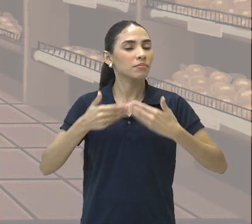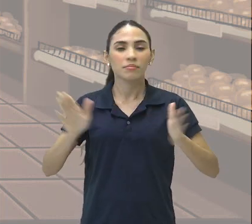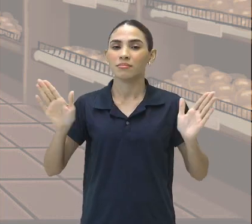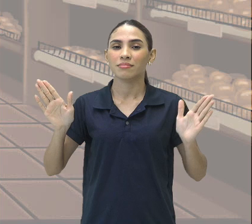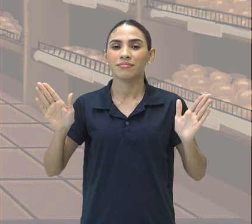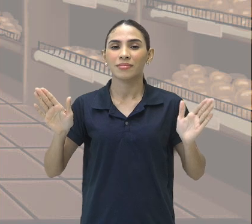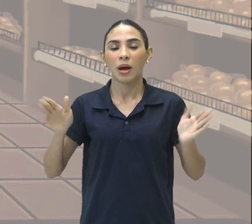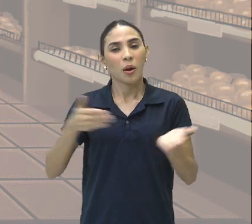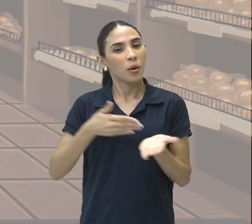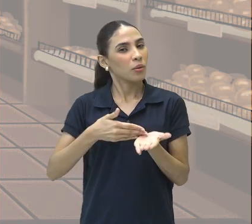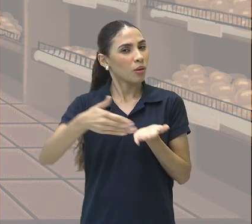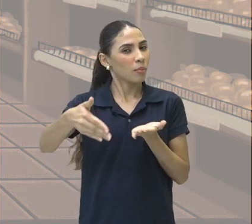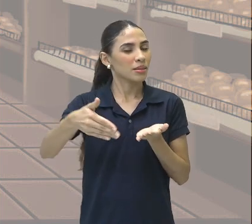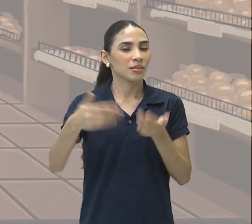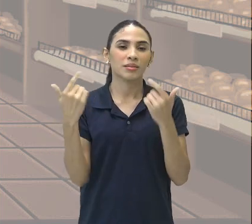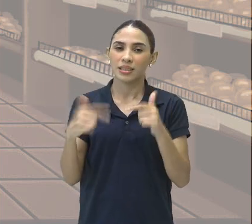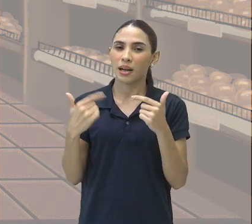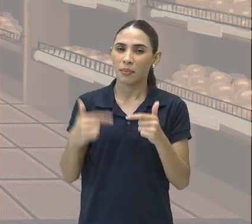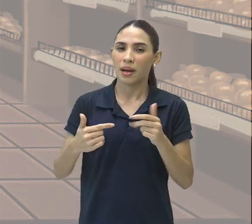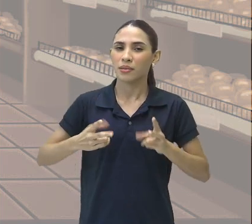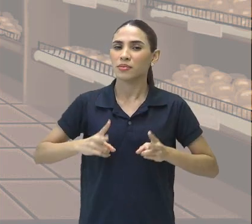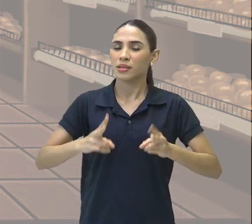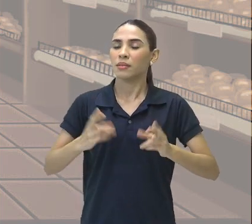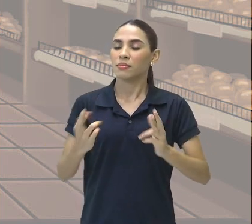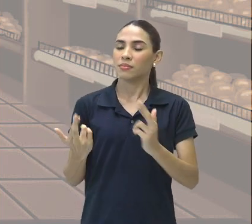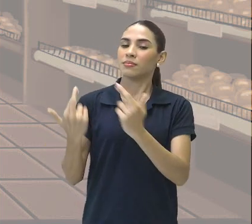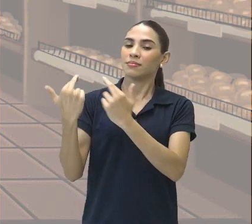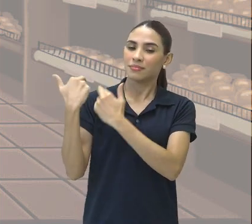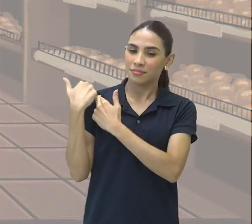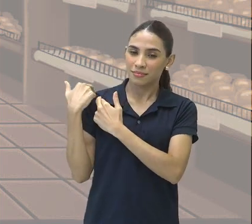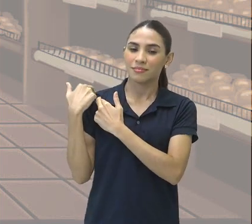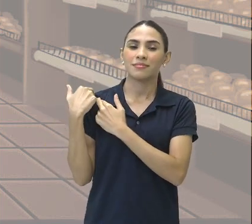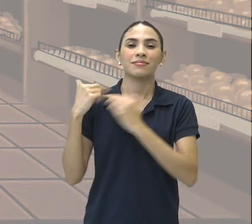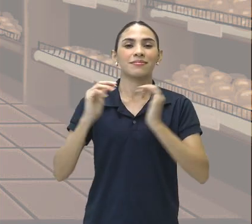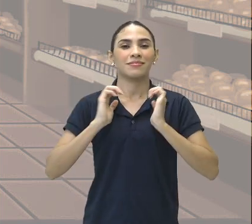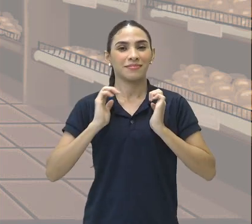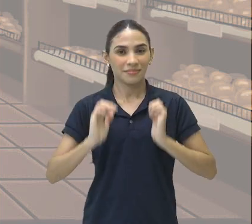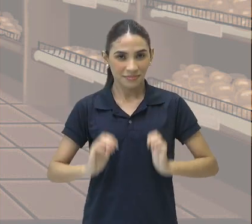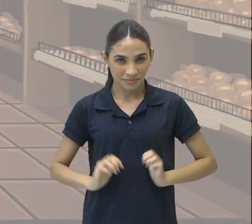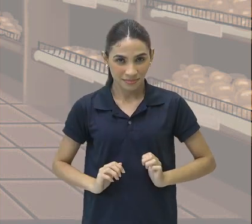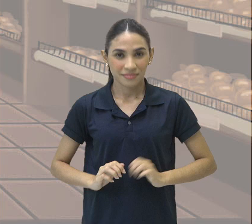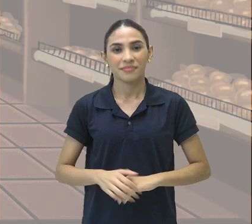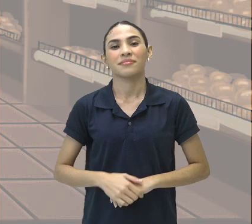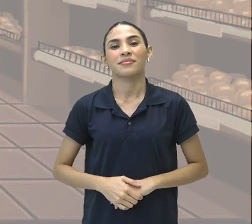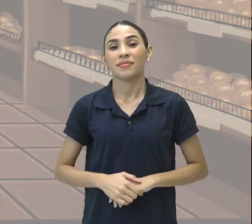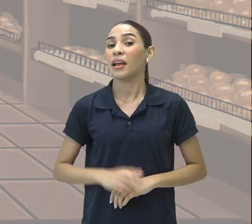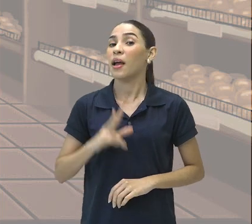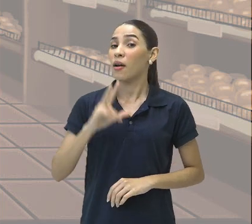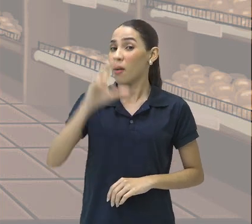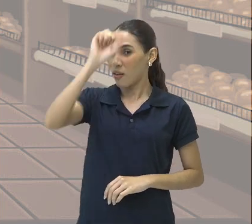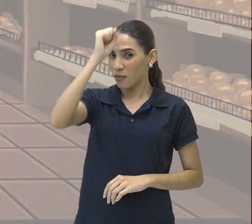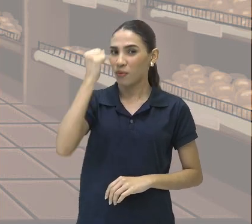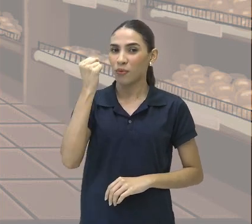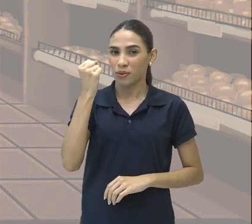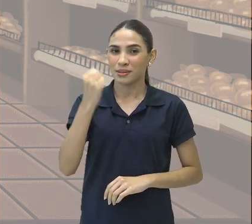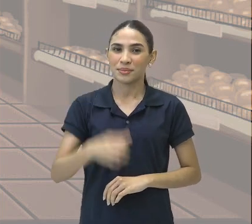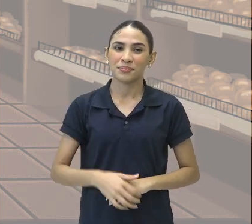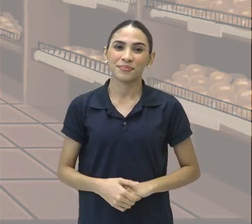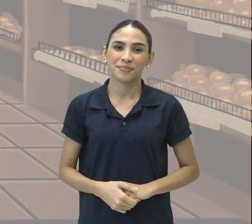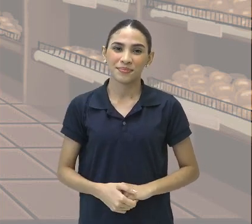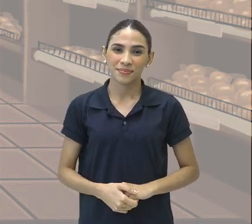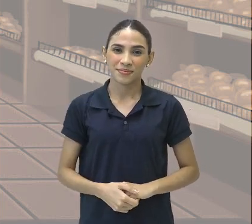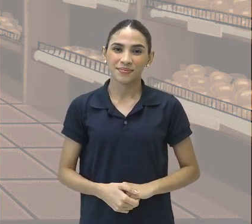portas para começar aqui o meu trabalho, sempre com muita responsabilidade, bom senso e força, né? Força de vontade.